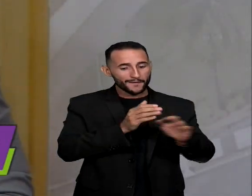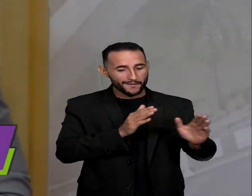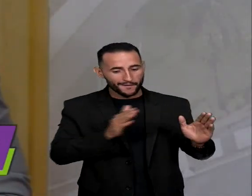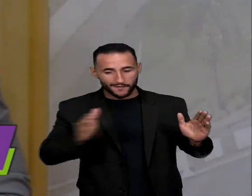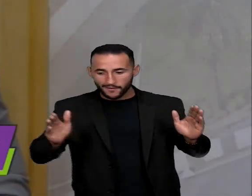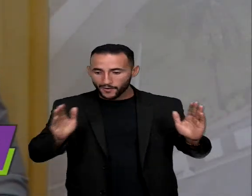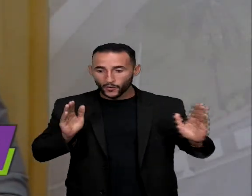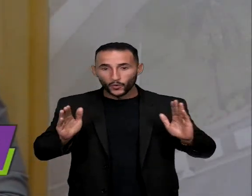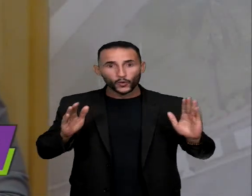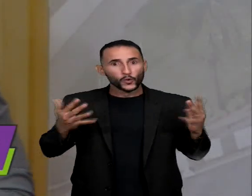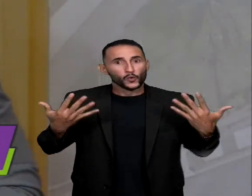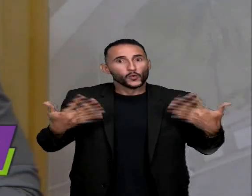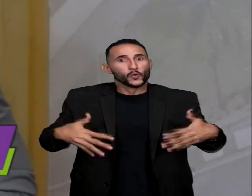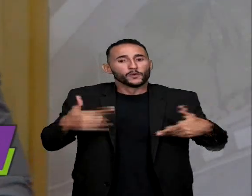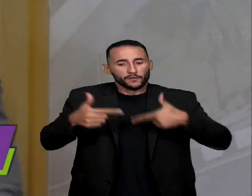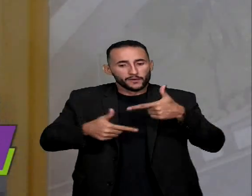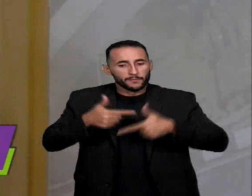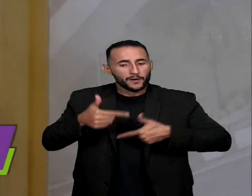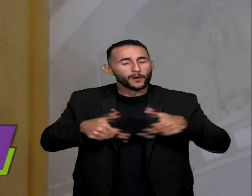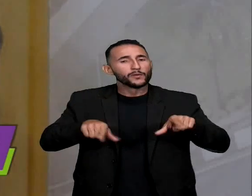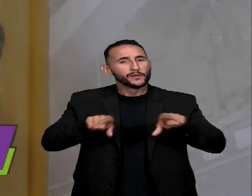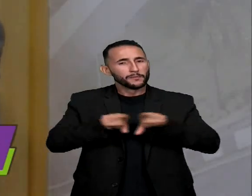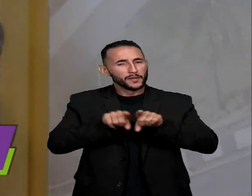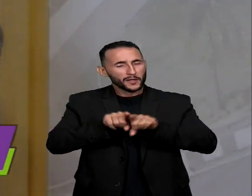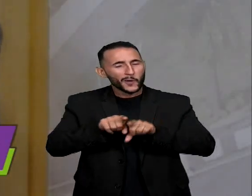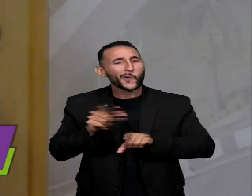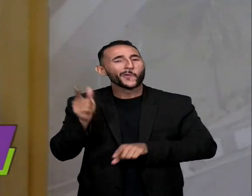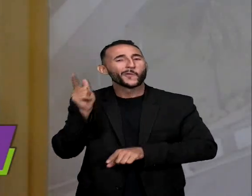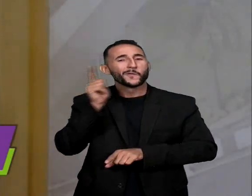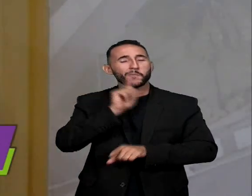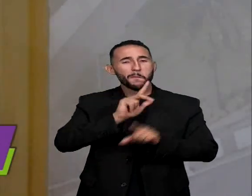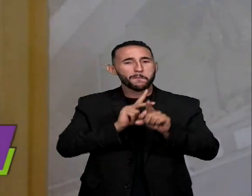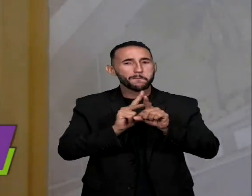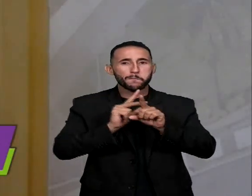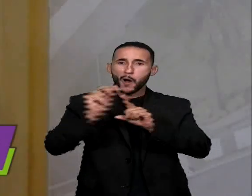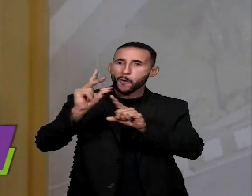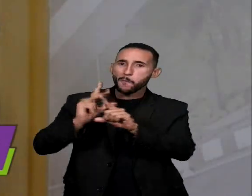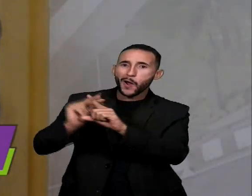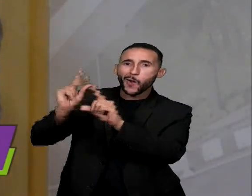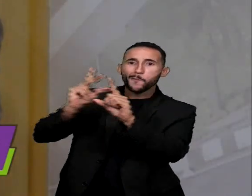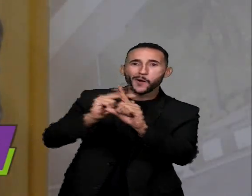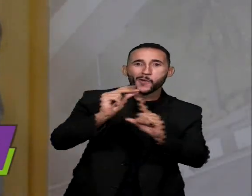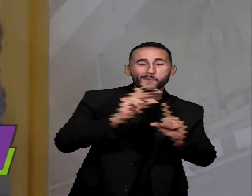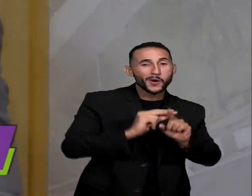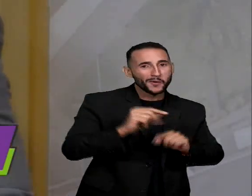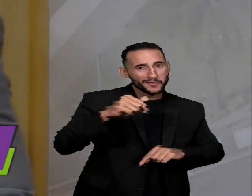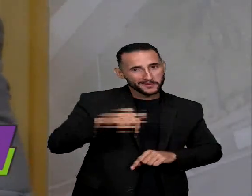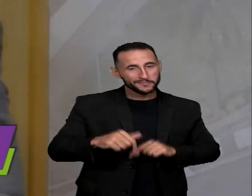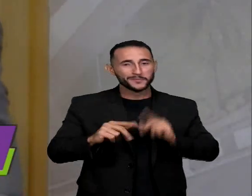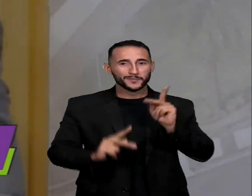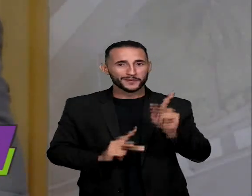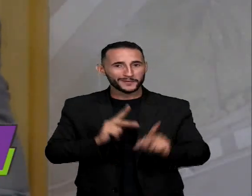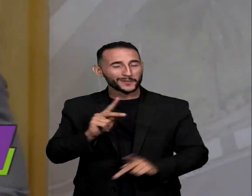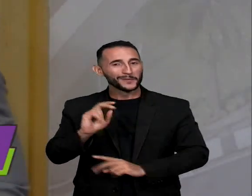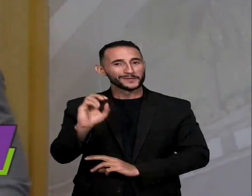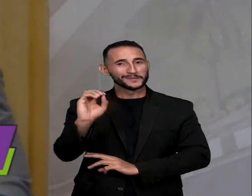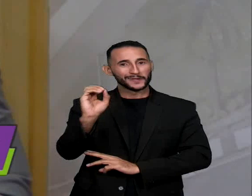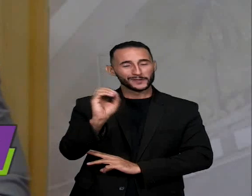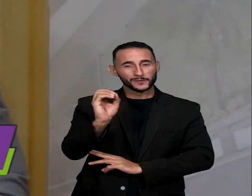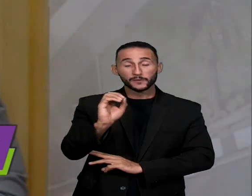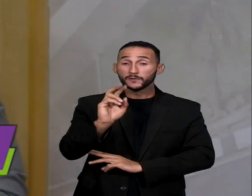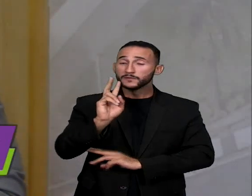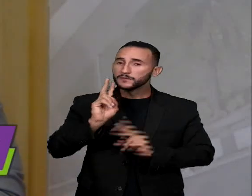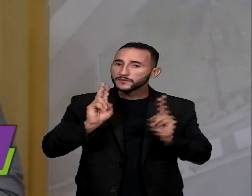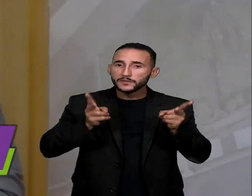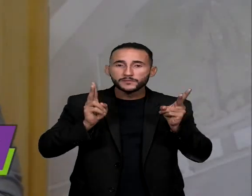trabalho e de muitas conquistas pra nossa população aí sempre volto nessa casa